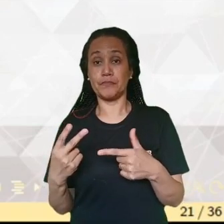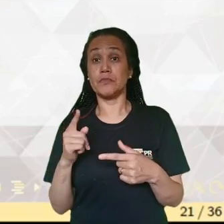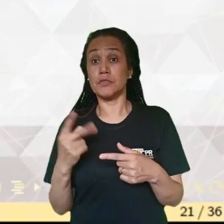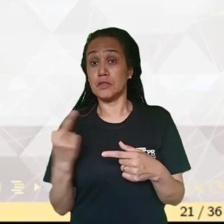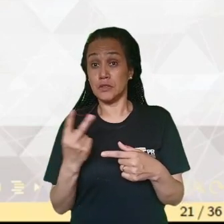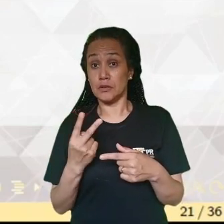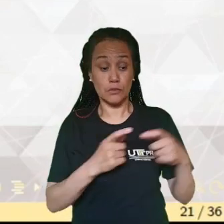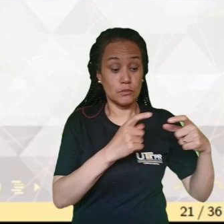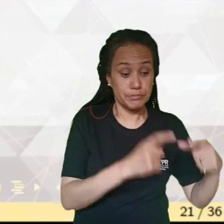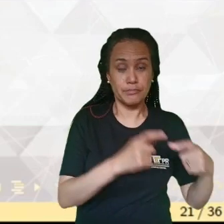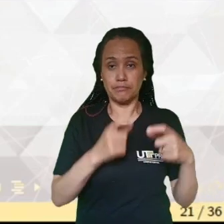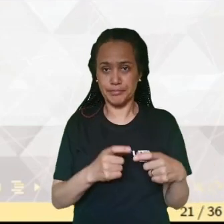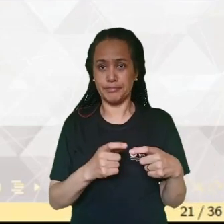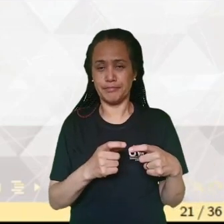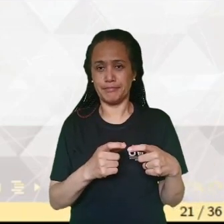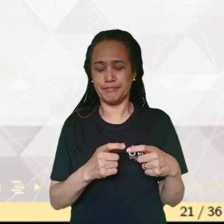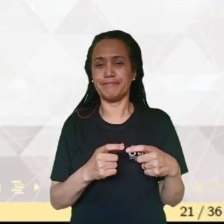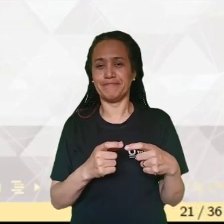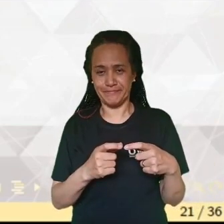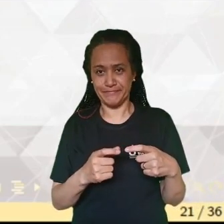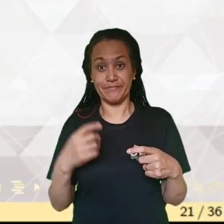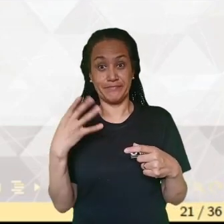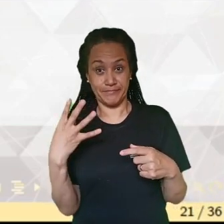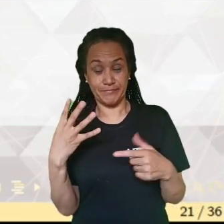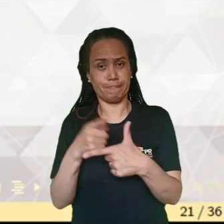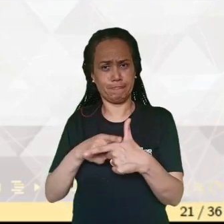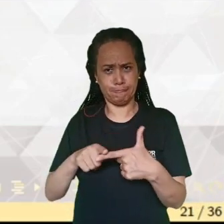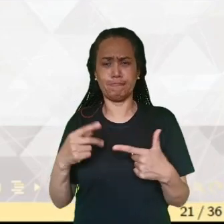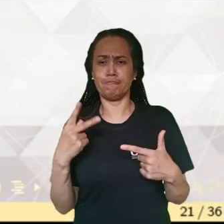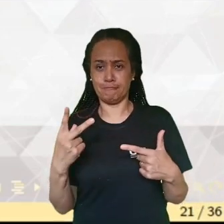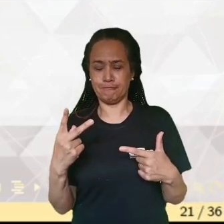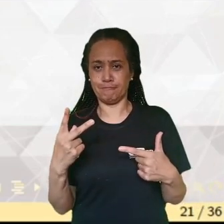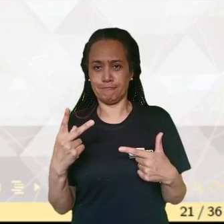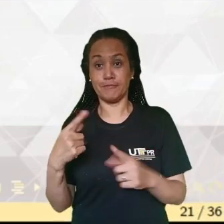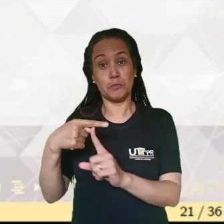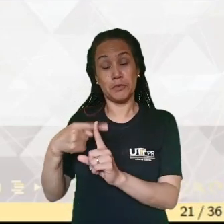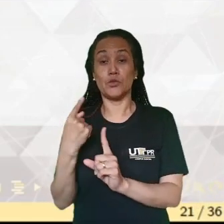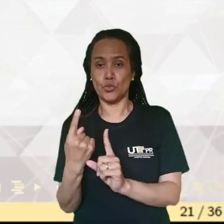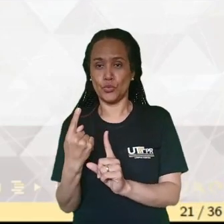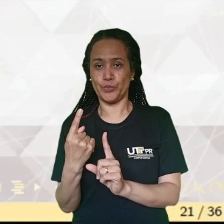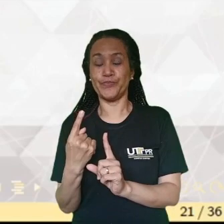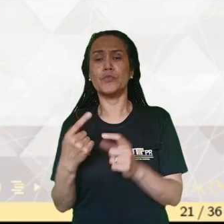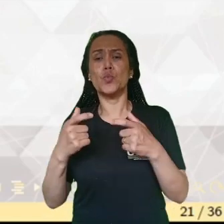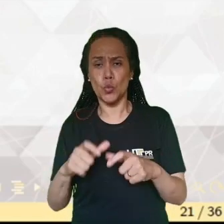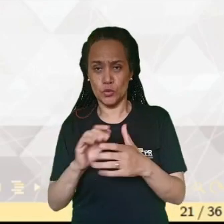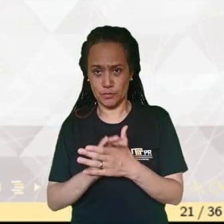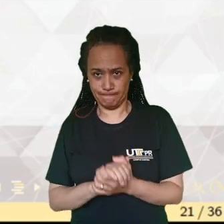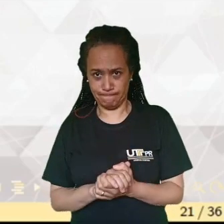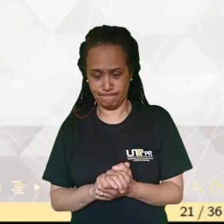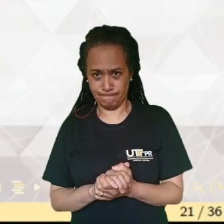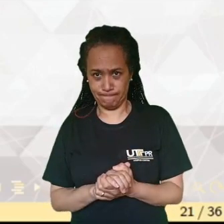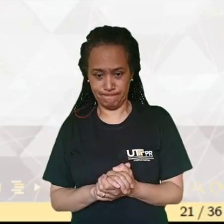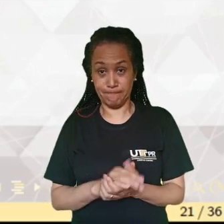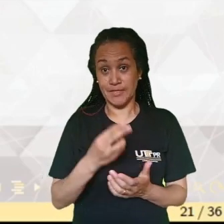por 2 está na segunda posição. Mais 4 dividido por 2, mais 1, que é o